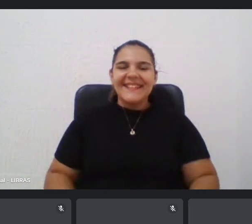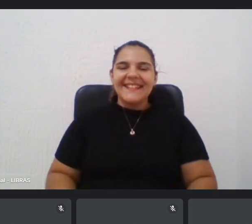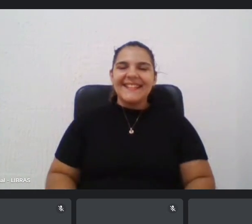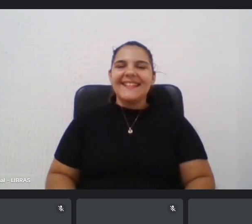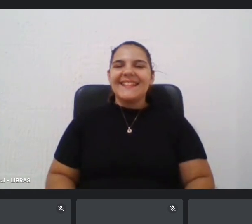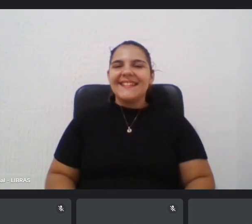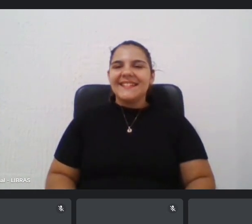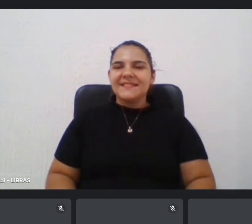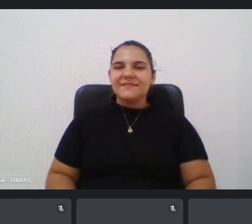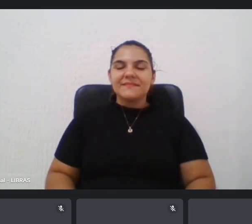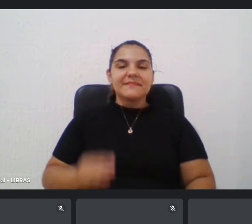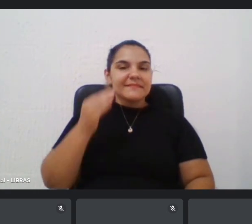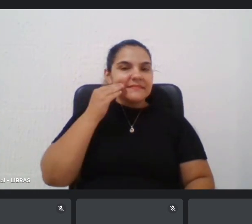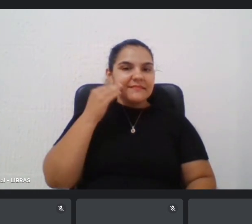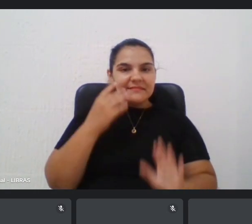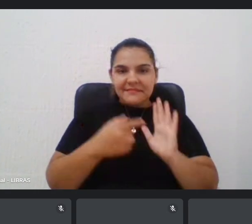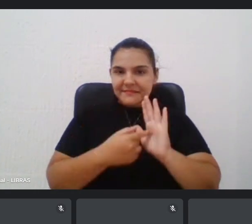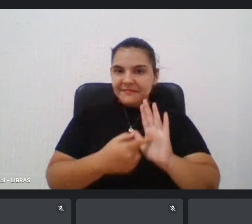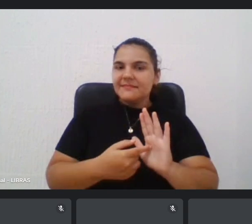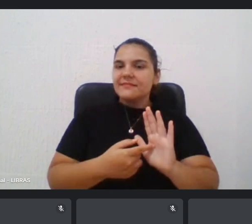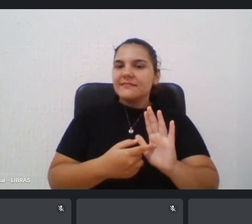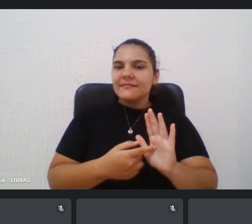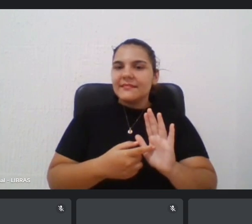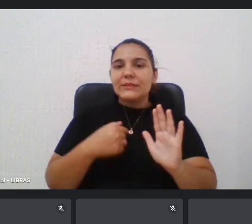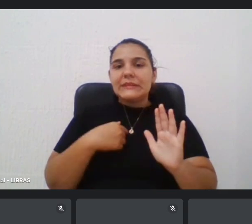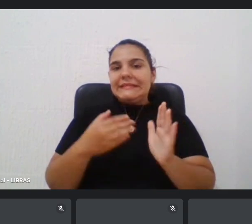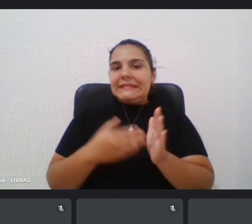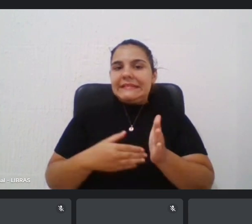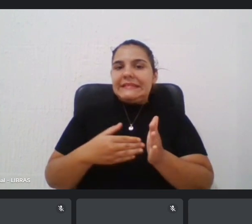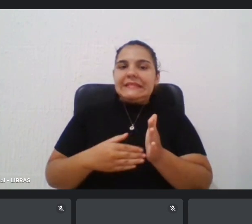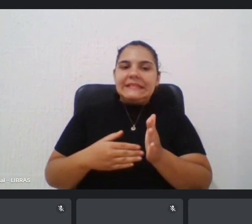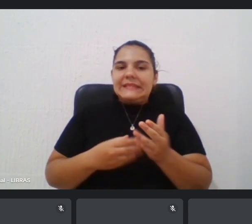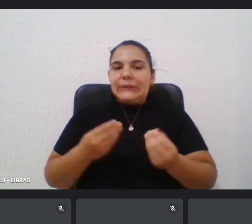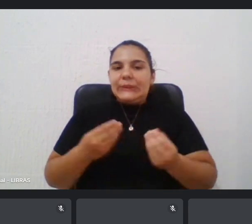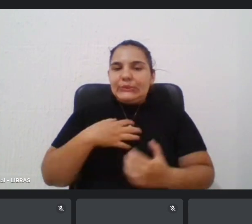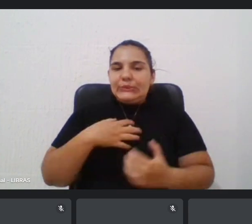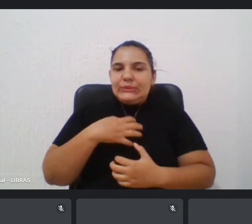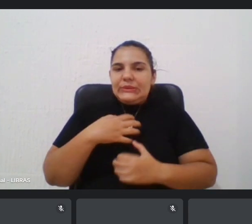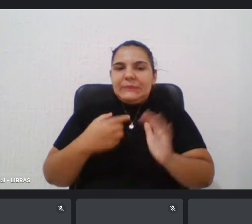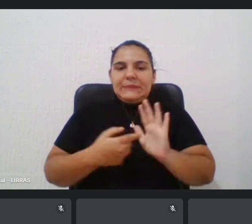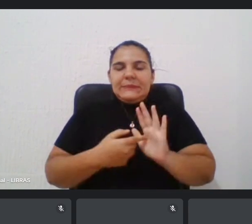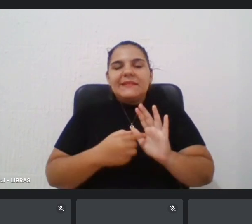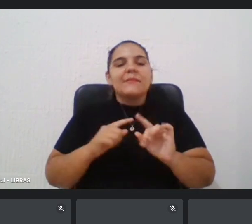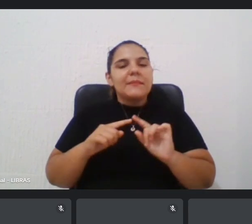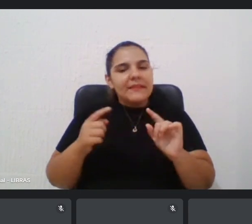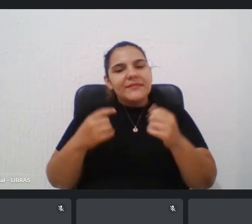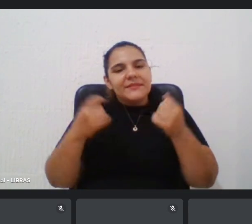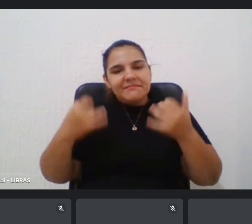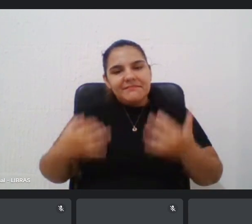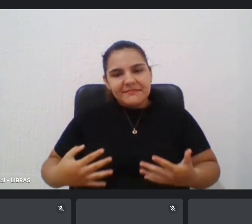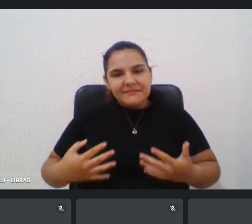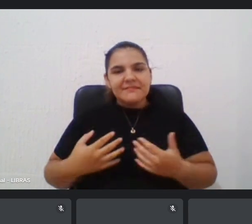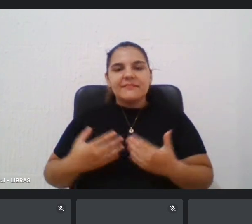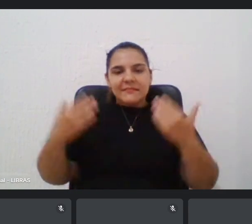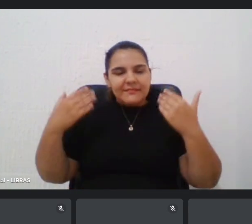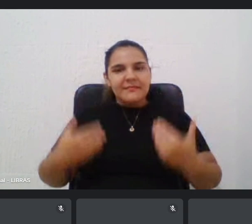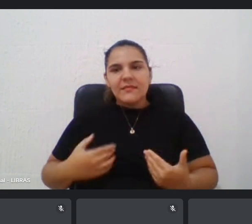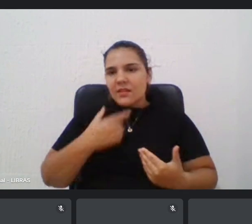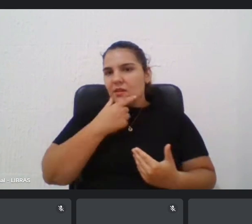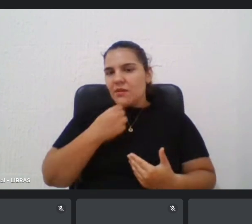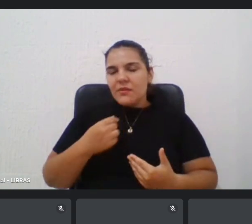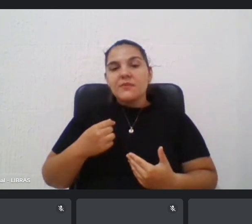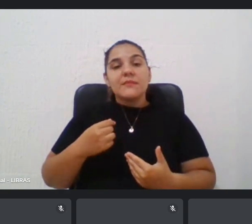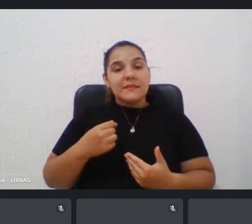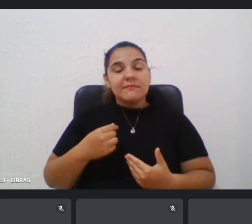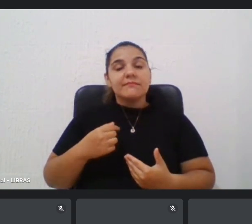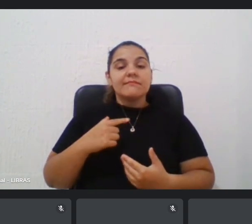Vou tentar me apresentar aqui, não sou muito bom nessas coisas de apresentação, mas vou fazer o que eu consigo aqui. Eu sou homem, 1,75m,